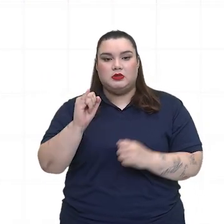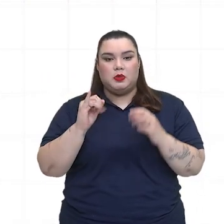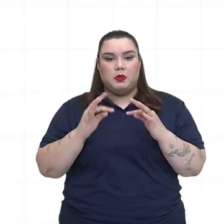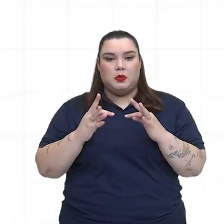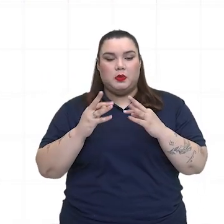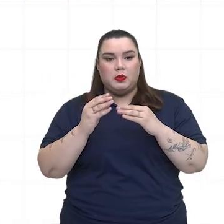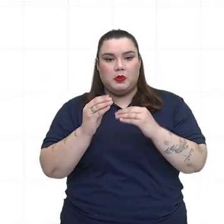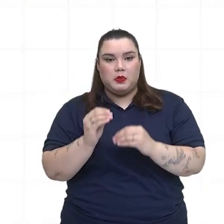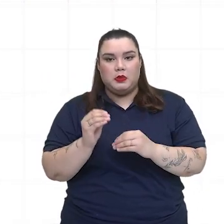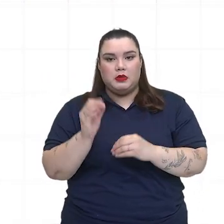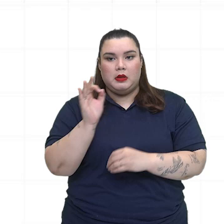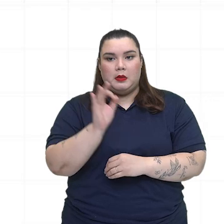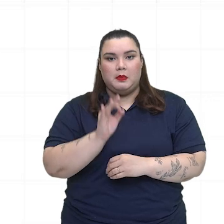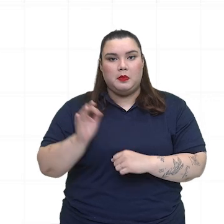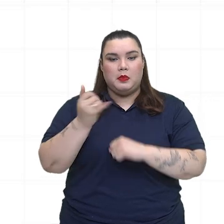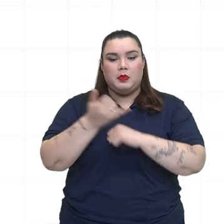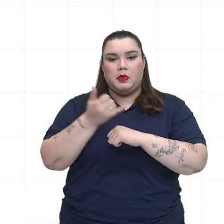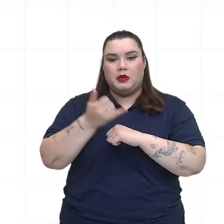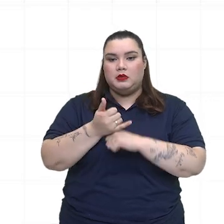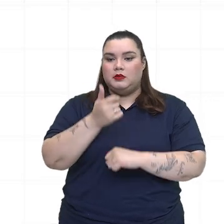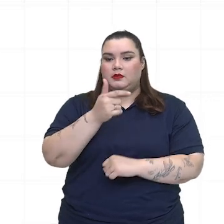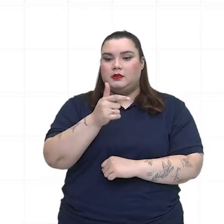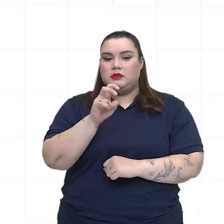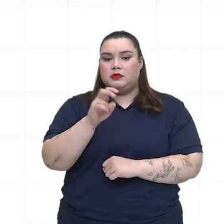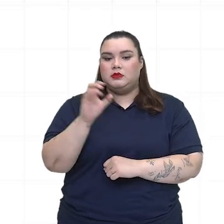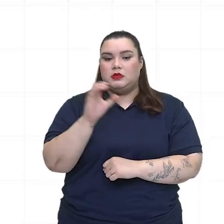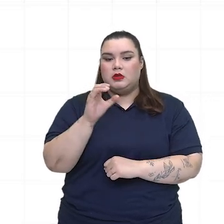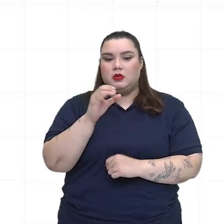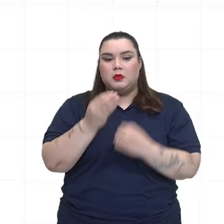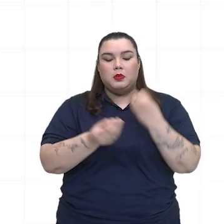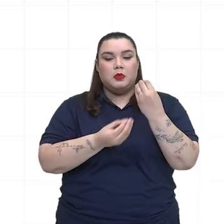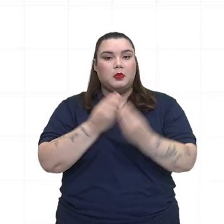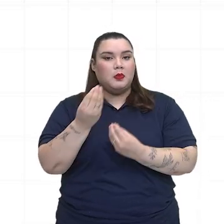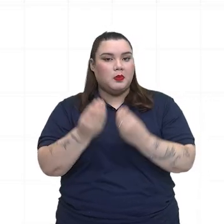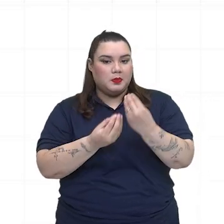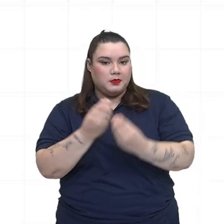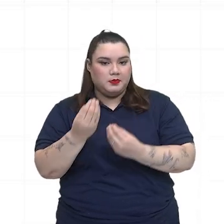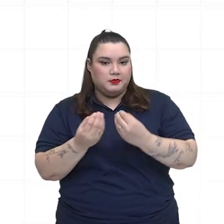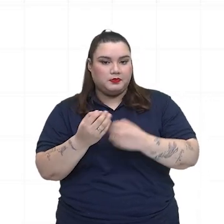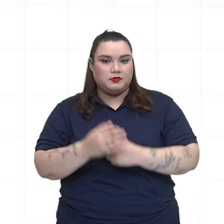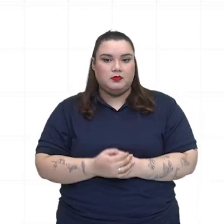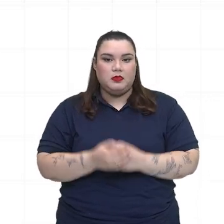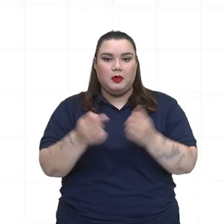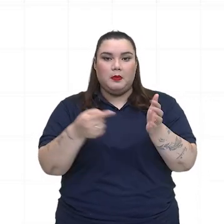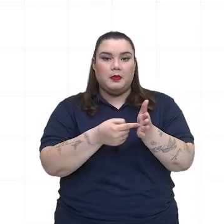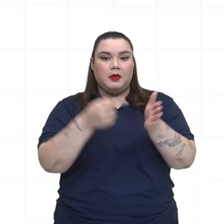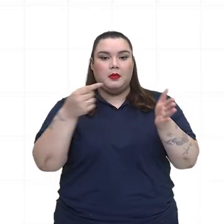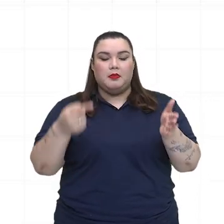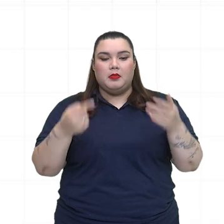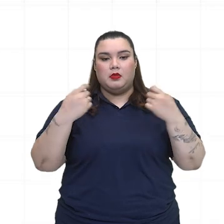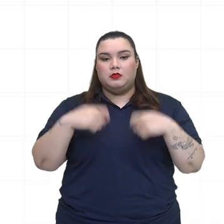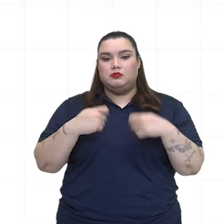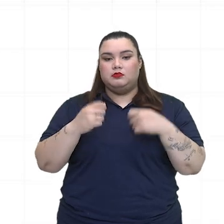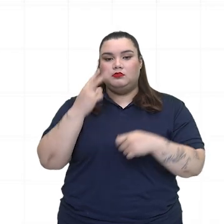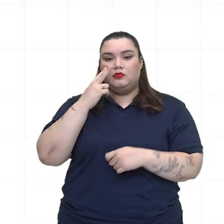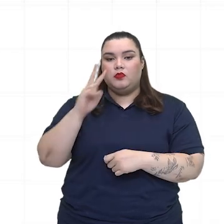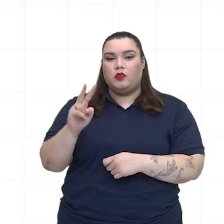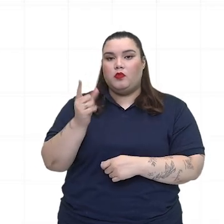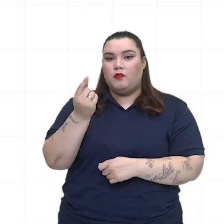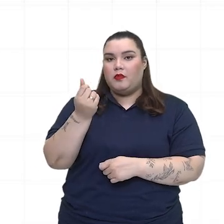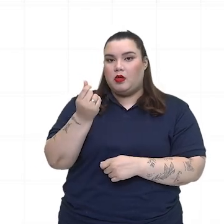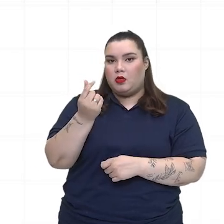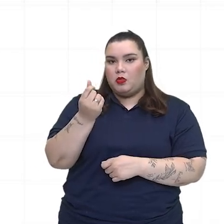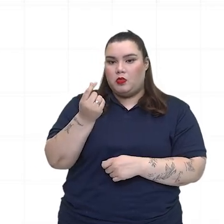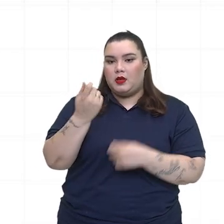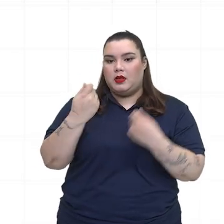as moedas forem de 25 centavos, como é que a gente vai fazer? Primeiro, a gente tem que olhar aqui para o valor que